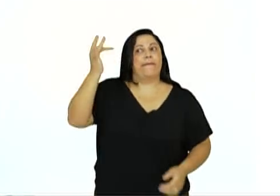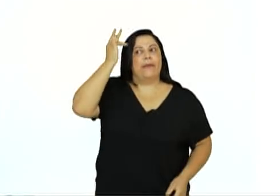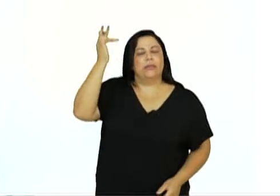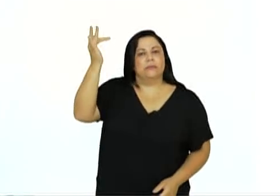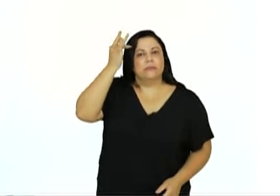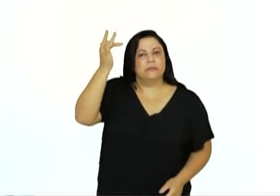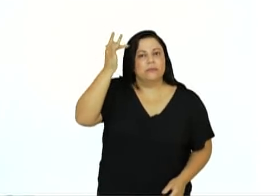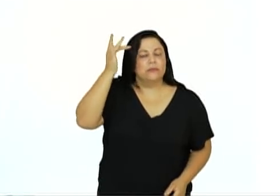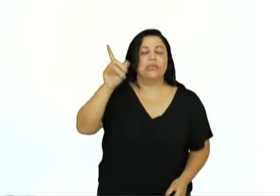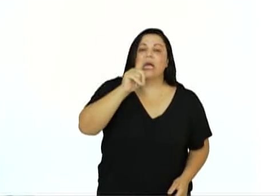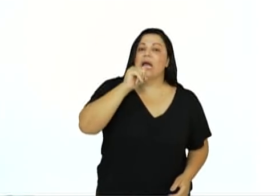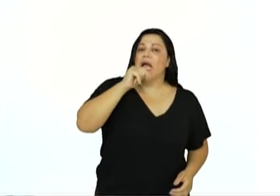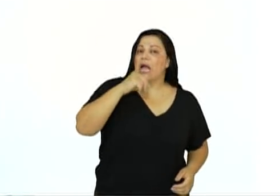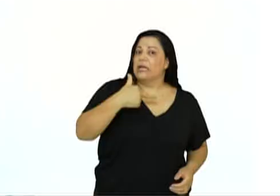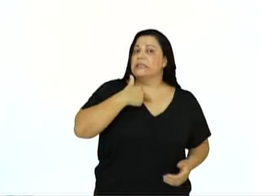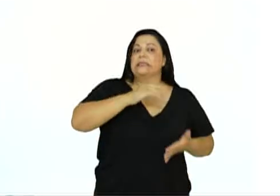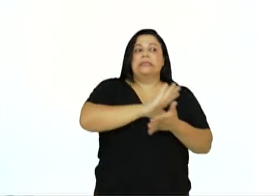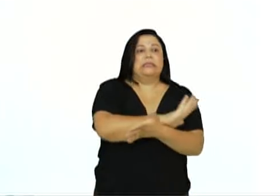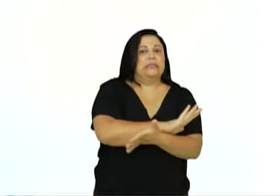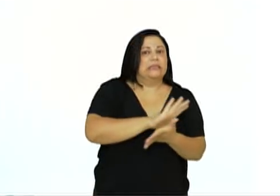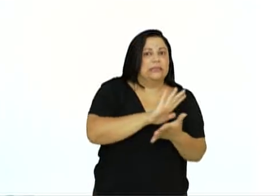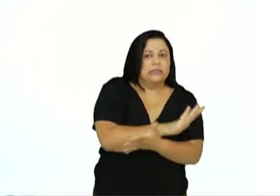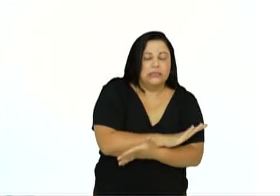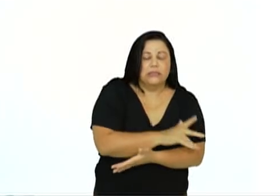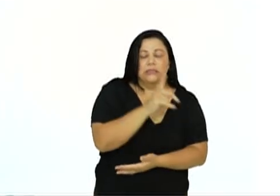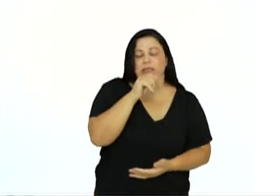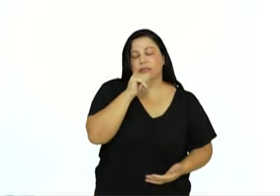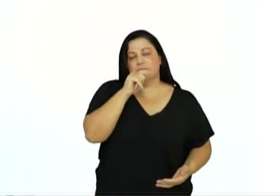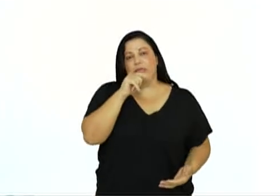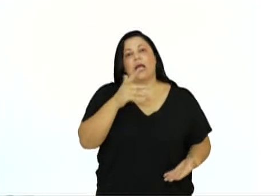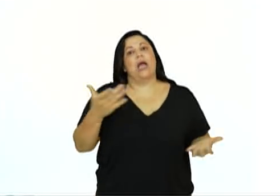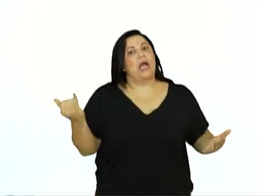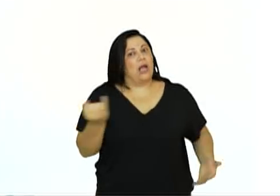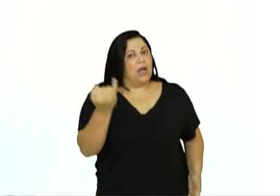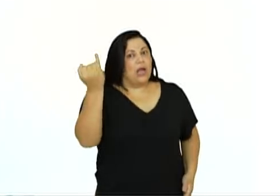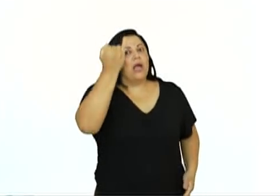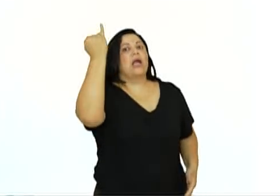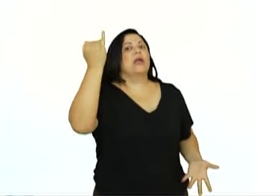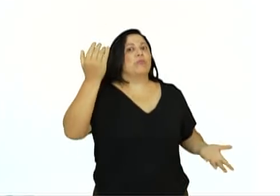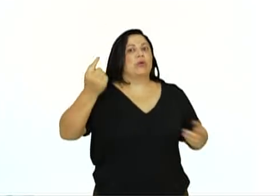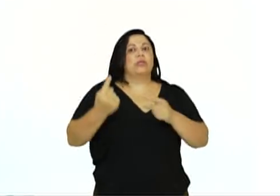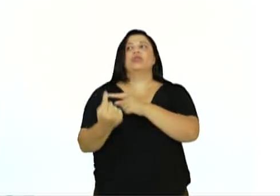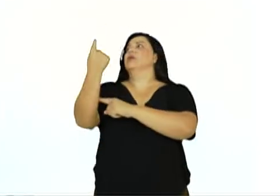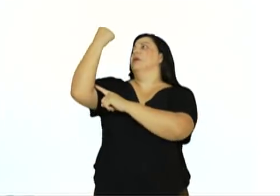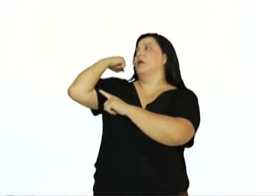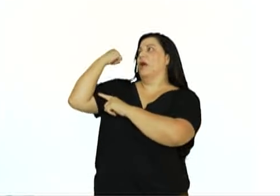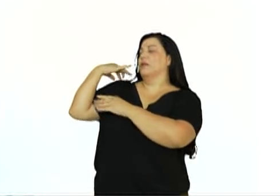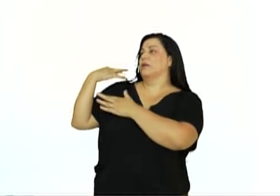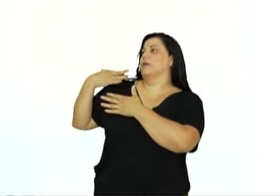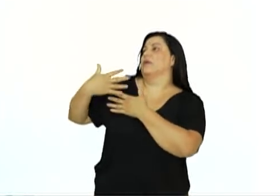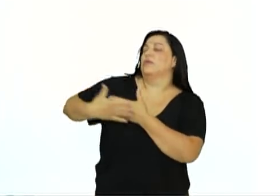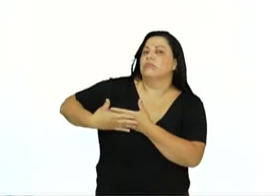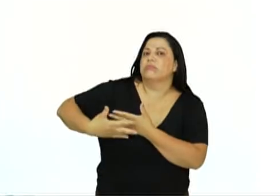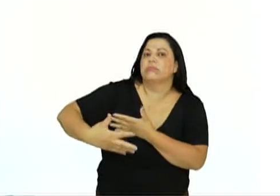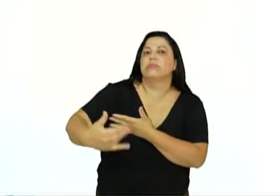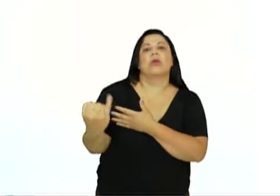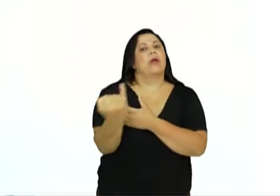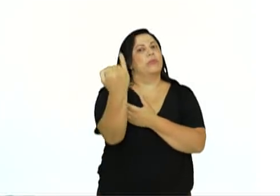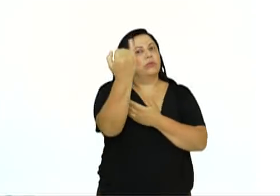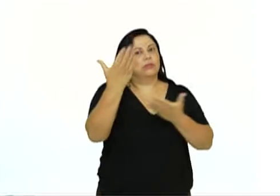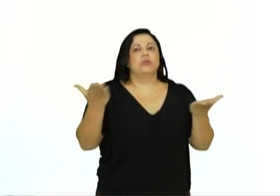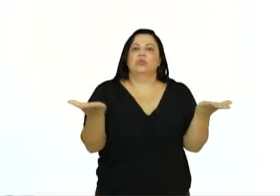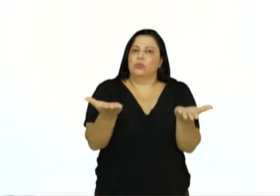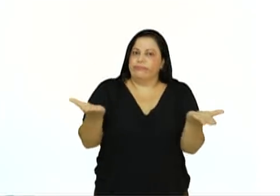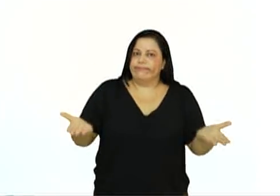da gente não desperdiçar a água. Tudo bem? A água era importante no Império Romano, continua sendo muito importante para o nosso dia a